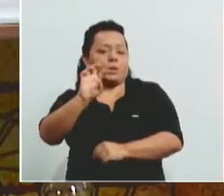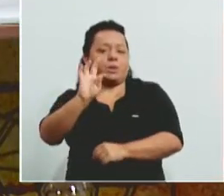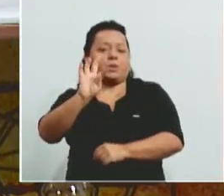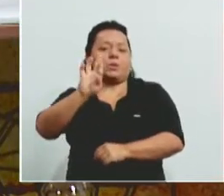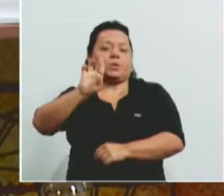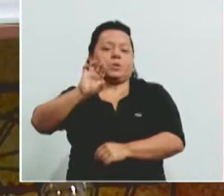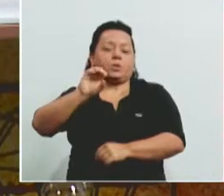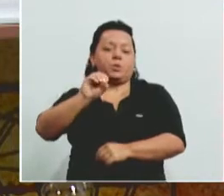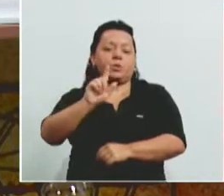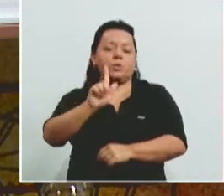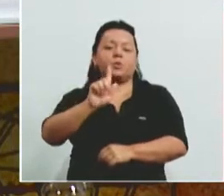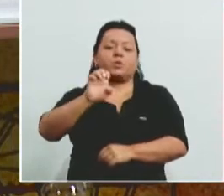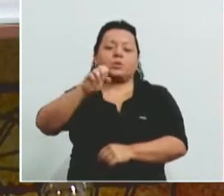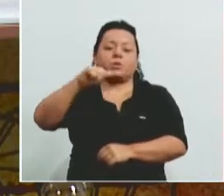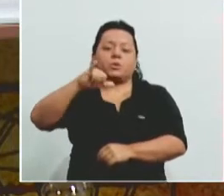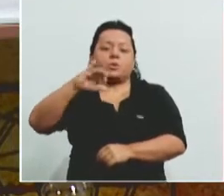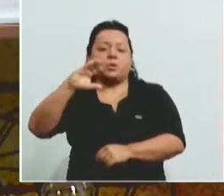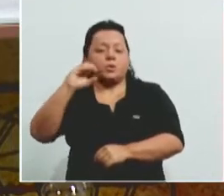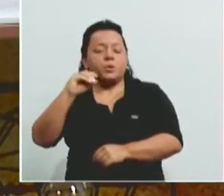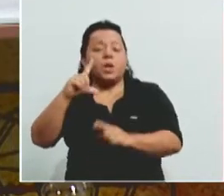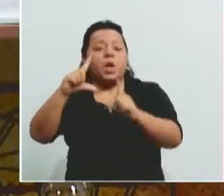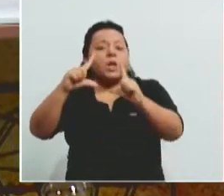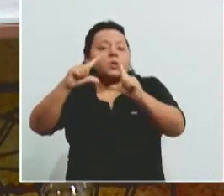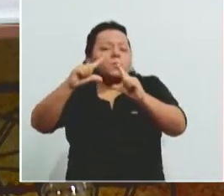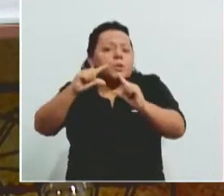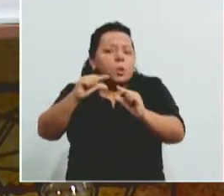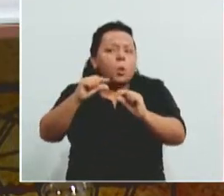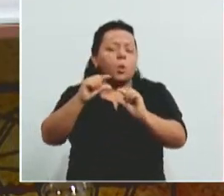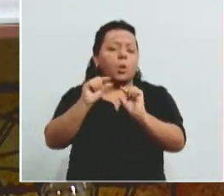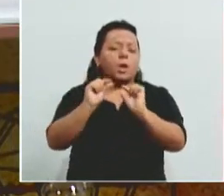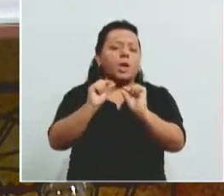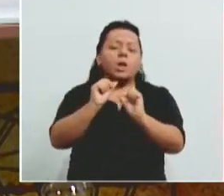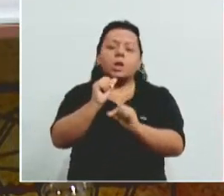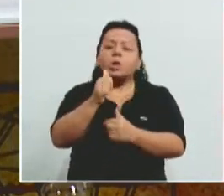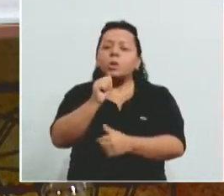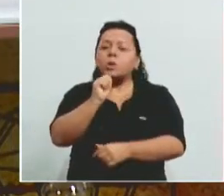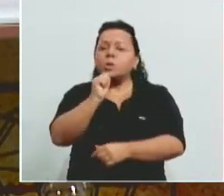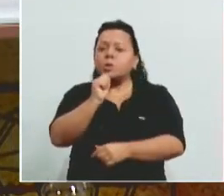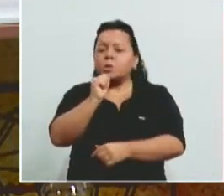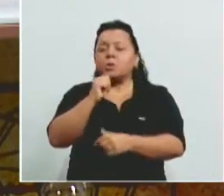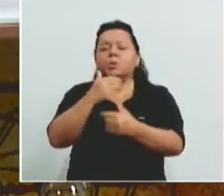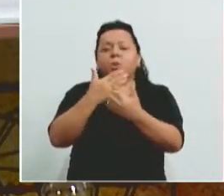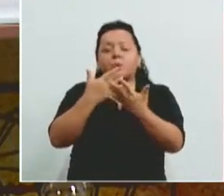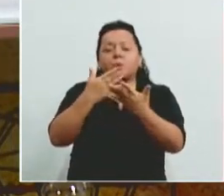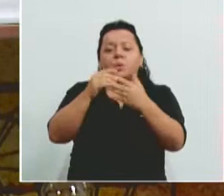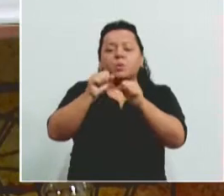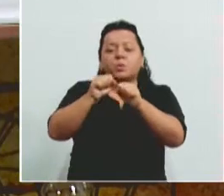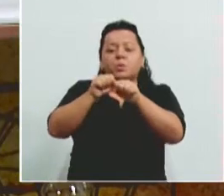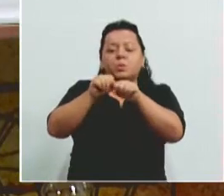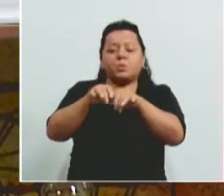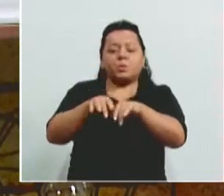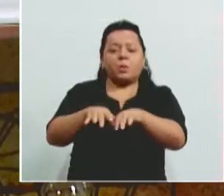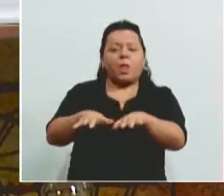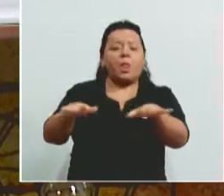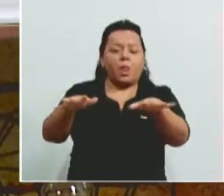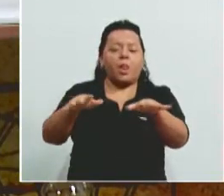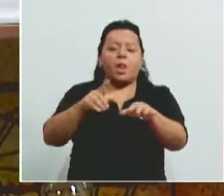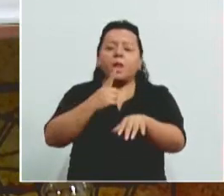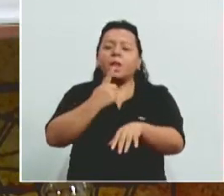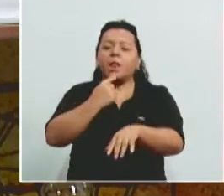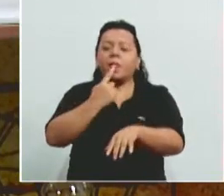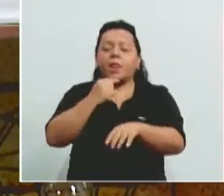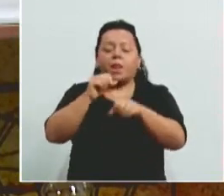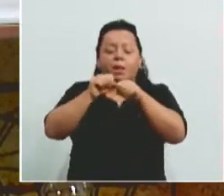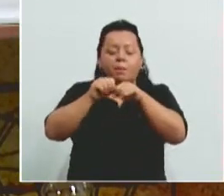diminuindo o sangramento menstrual, vai diminuir a progressão da doença para a menstruação retrógrada,